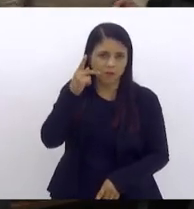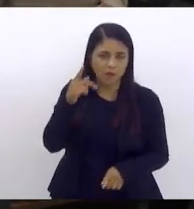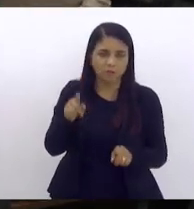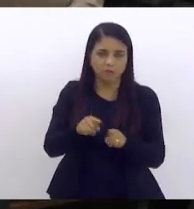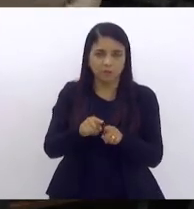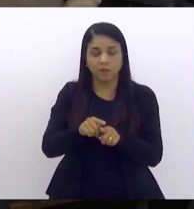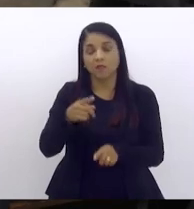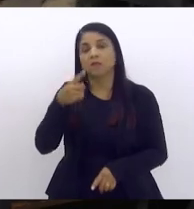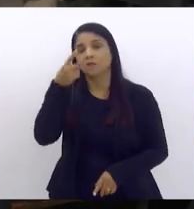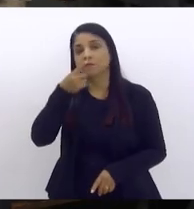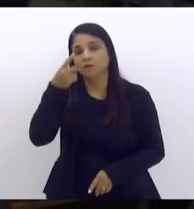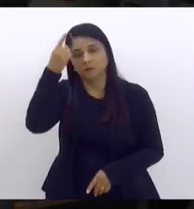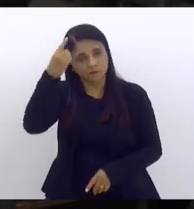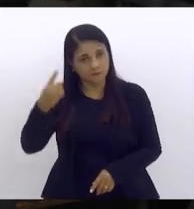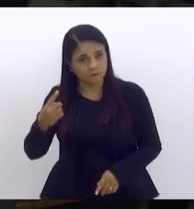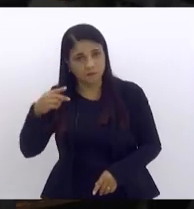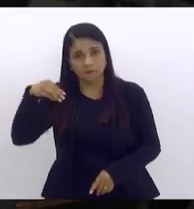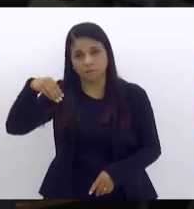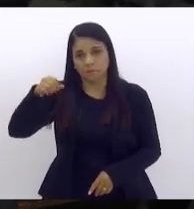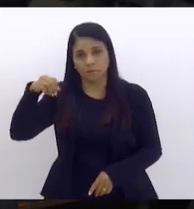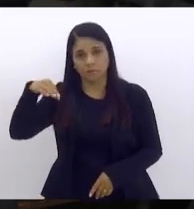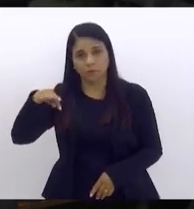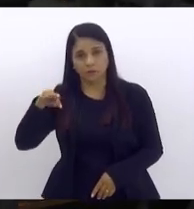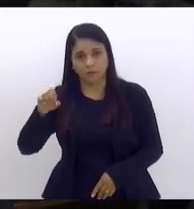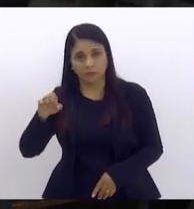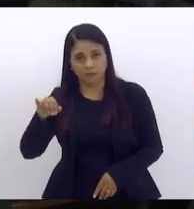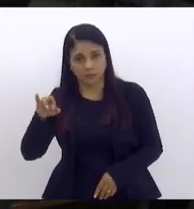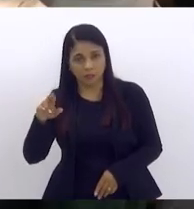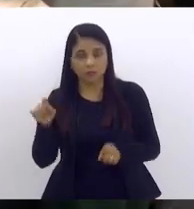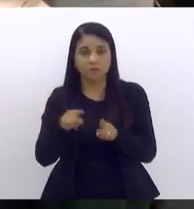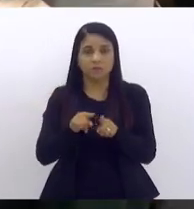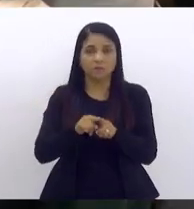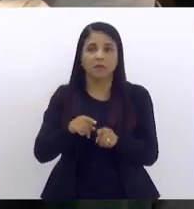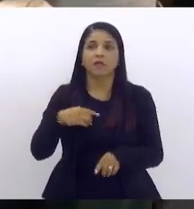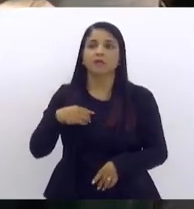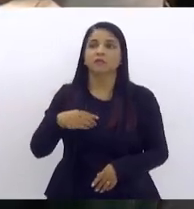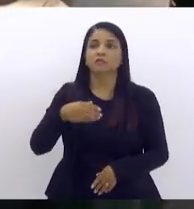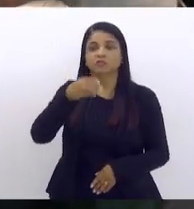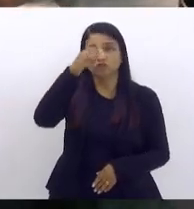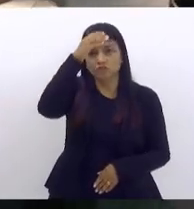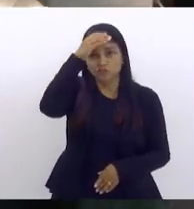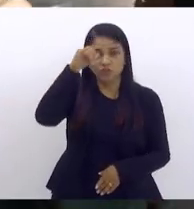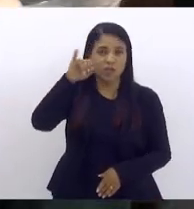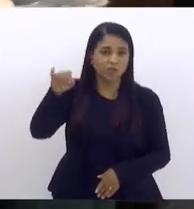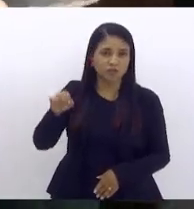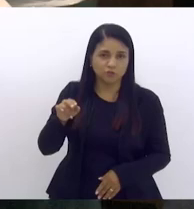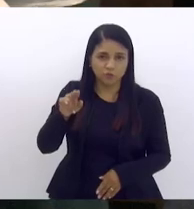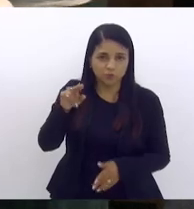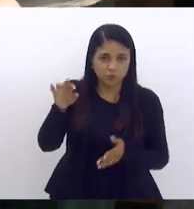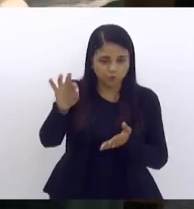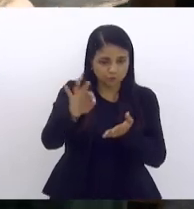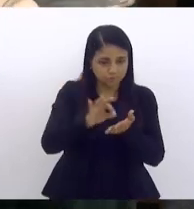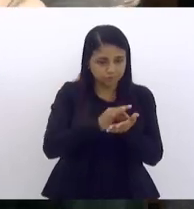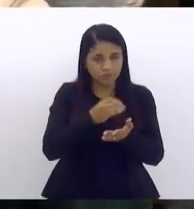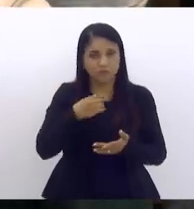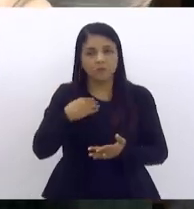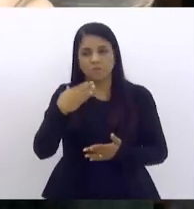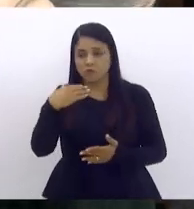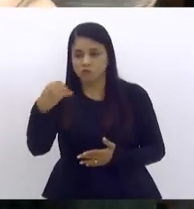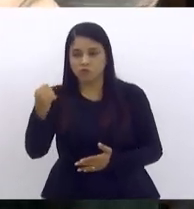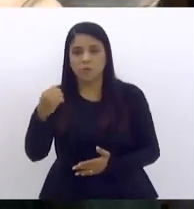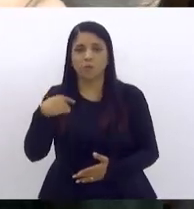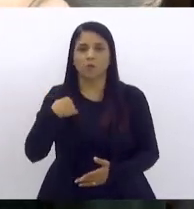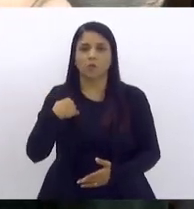colocação, deputado Luiz Paulo, deputado Poubel, em especial a deputada Tia Ju, que foi a primeira deputada na casa aqui a me chamar a